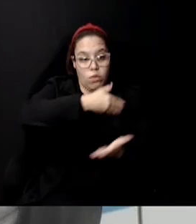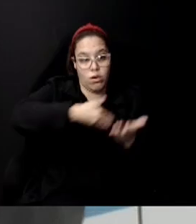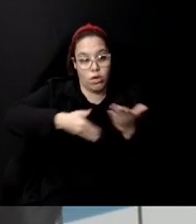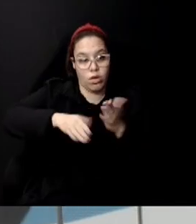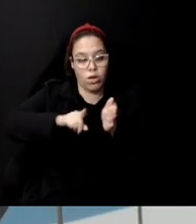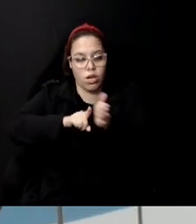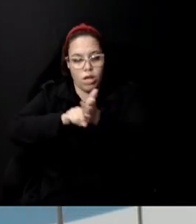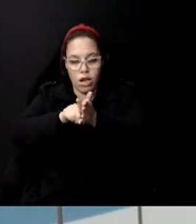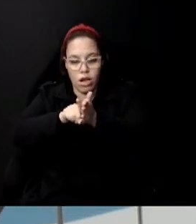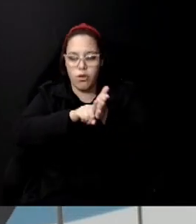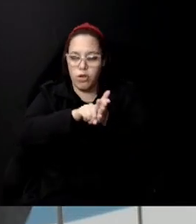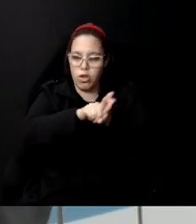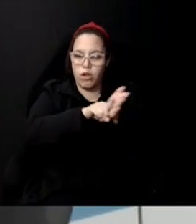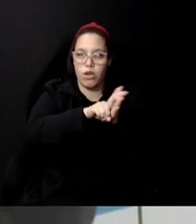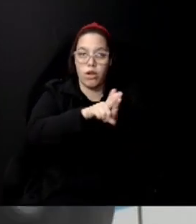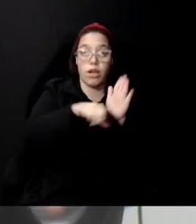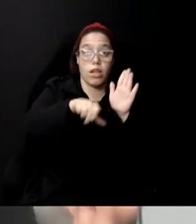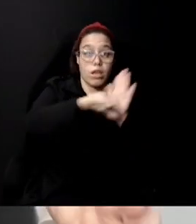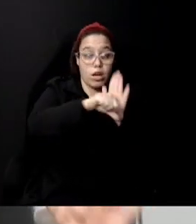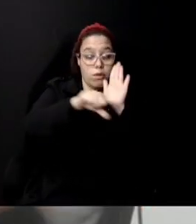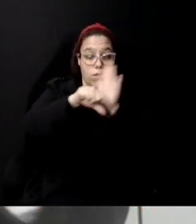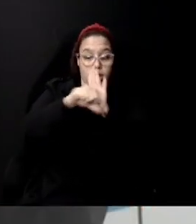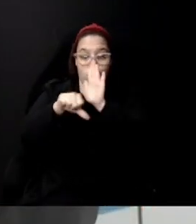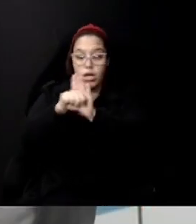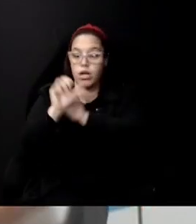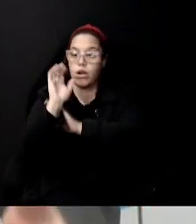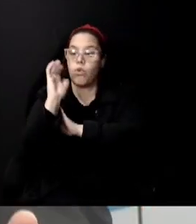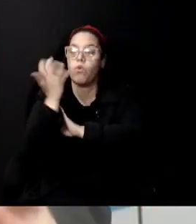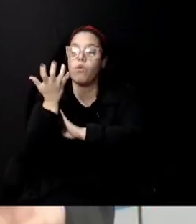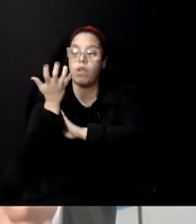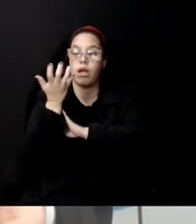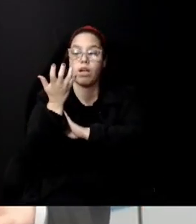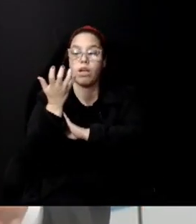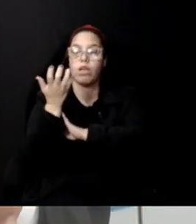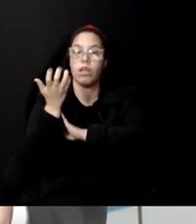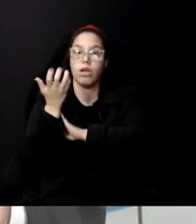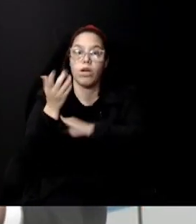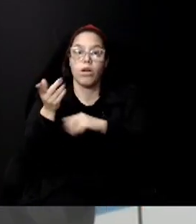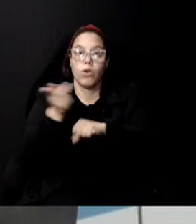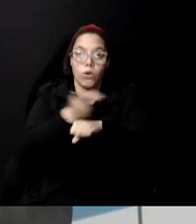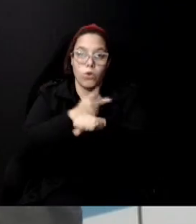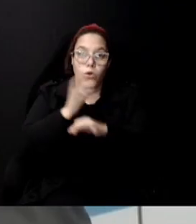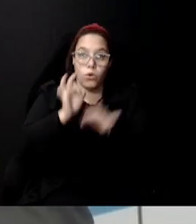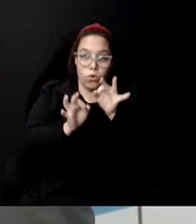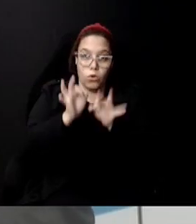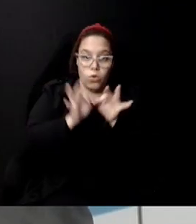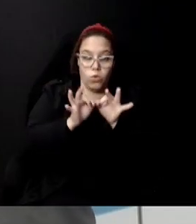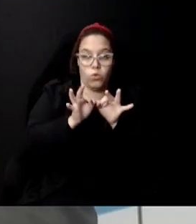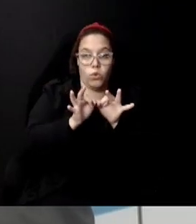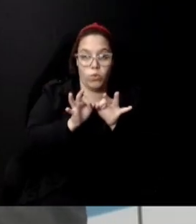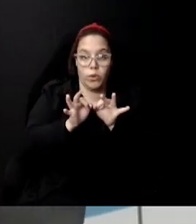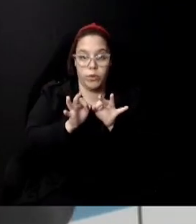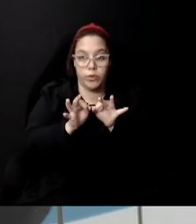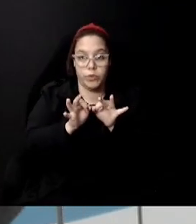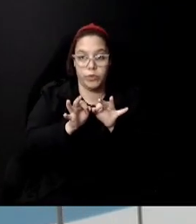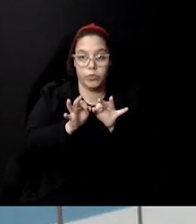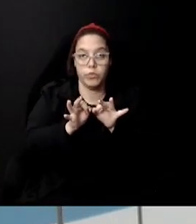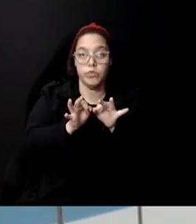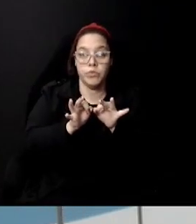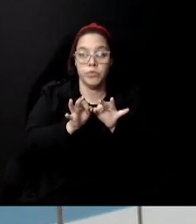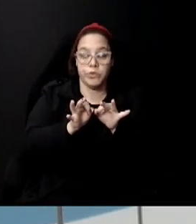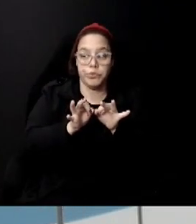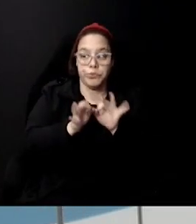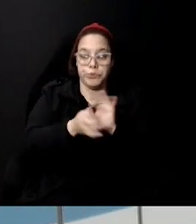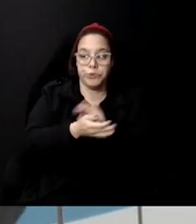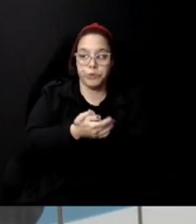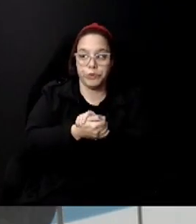investigações criminais ocorrem na Procuradoria do Tribunal Penal Internacional, na Promotoria do Tribunal Penal Internacional, e